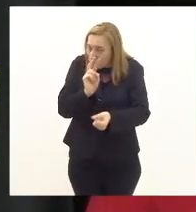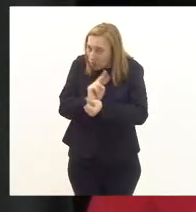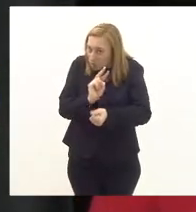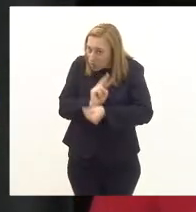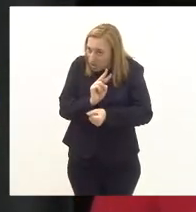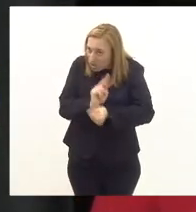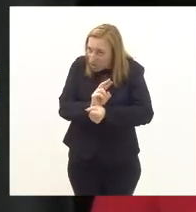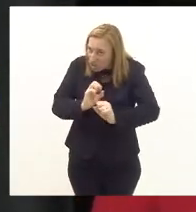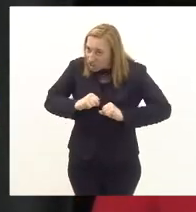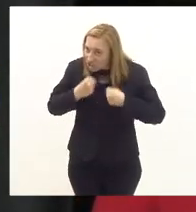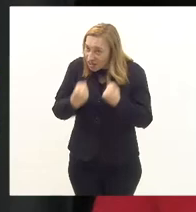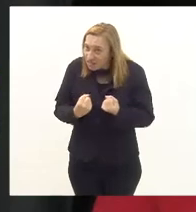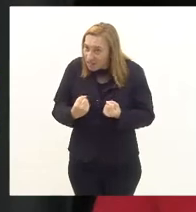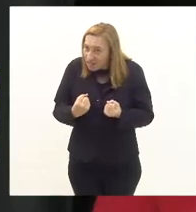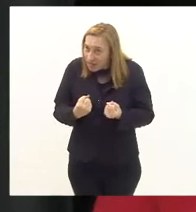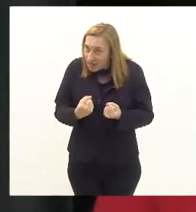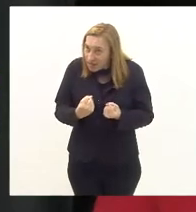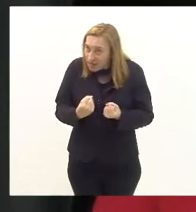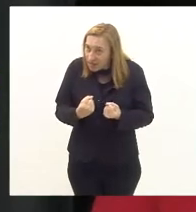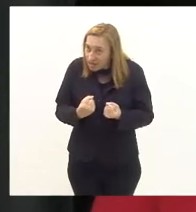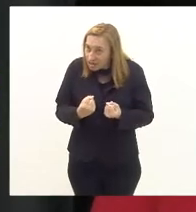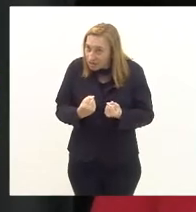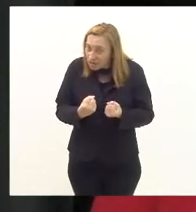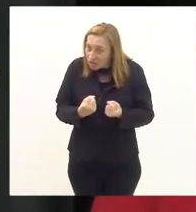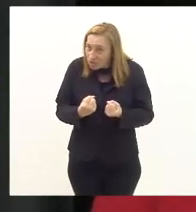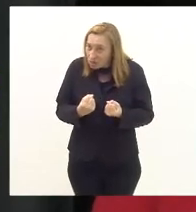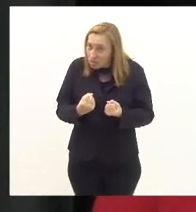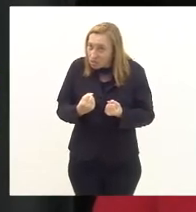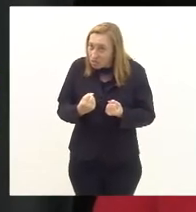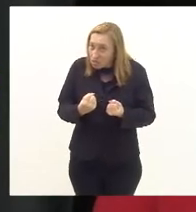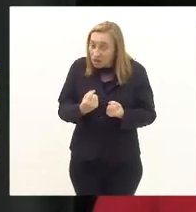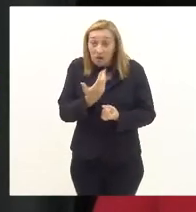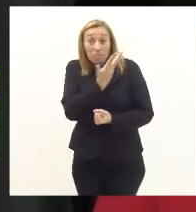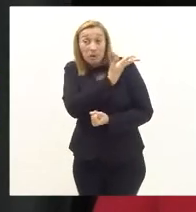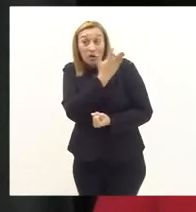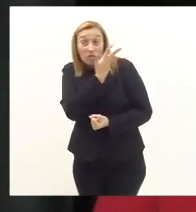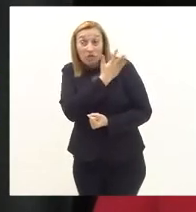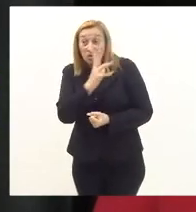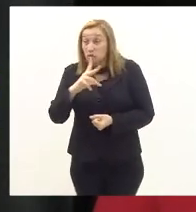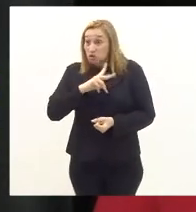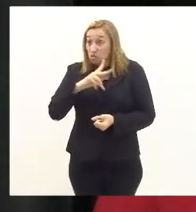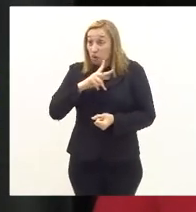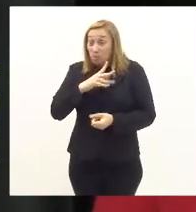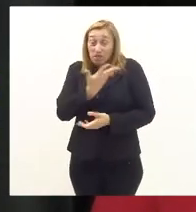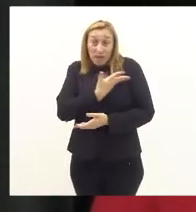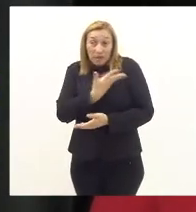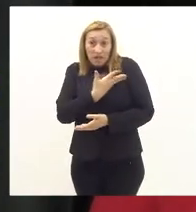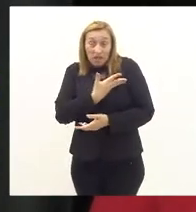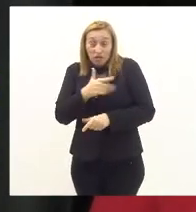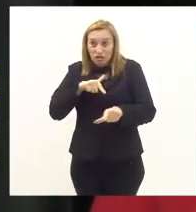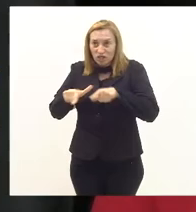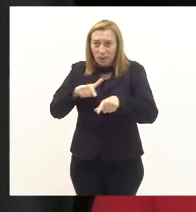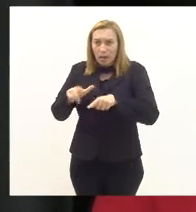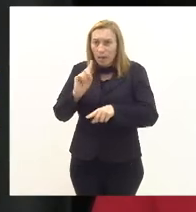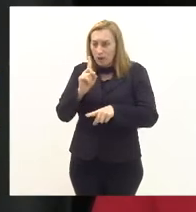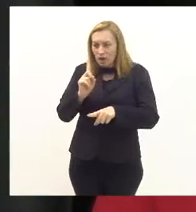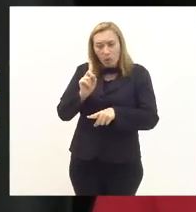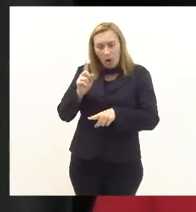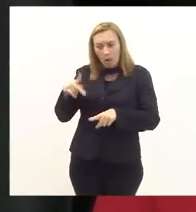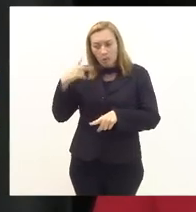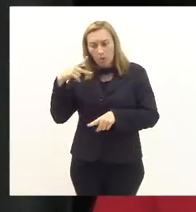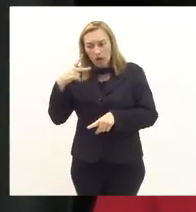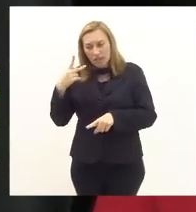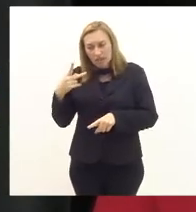de defender contra maltratos pelos próprios colegas de trabalho, porque isso não é uma política da empresa, muito pelo